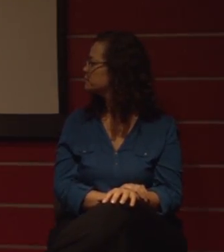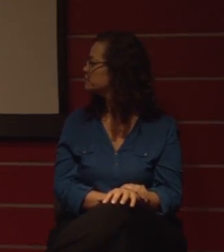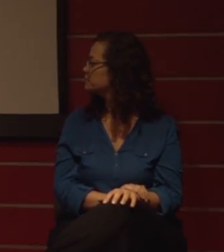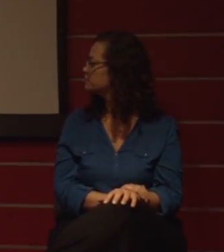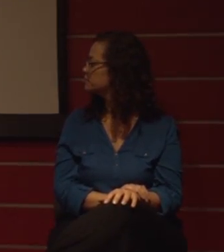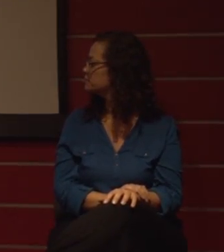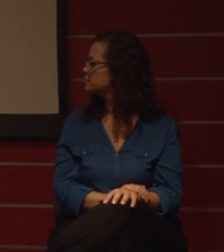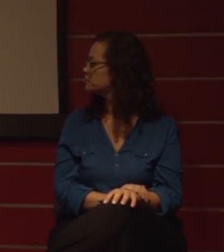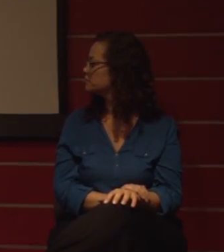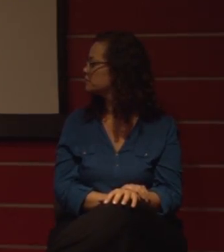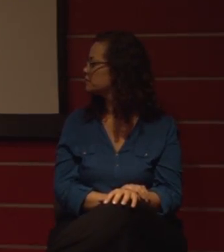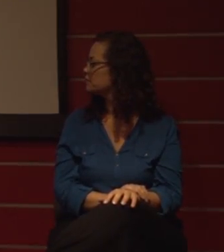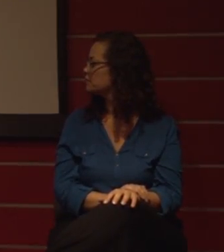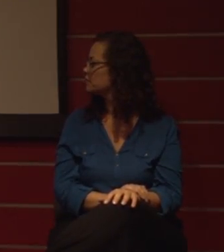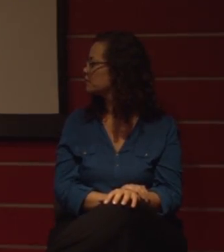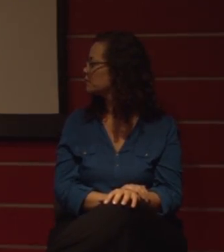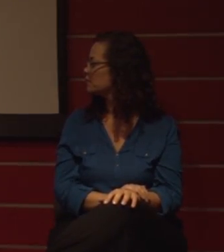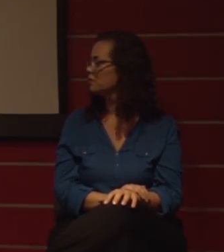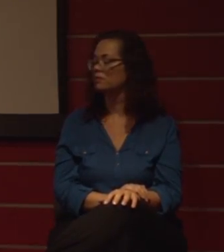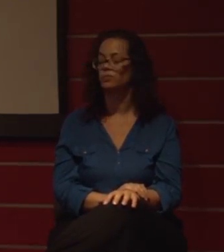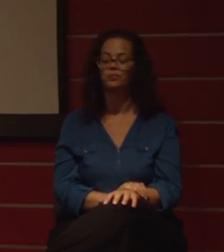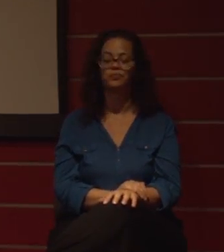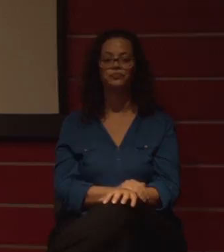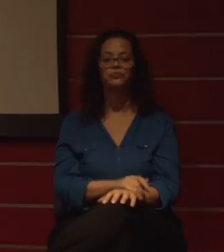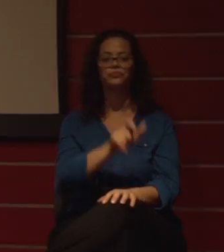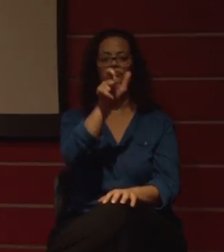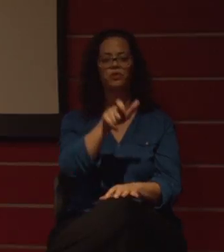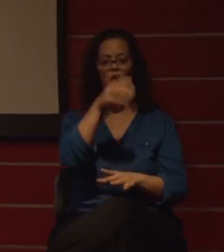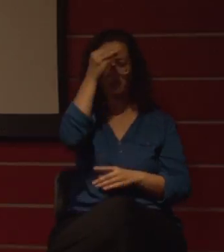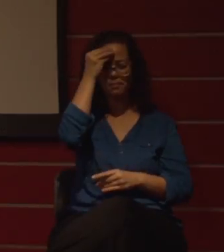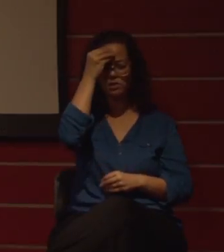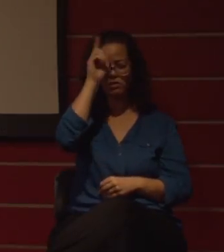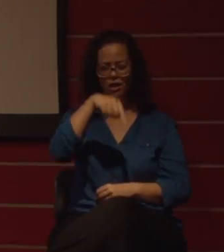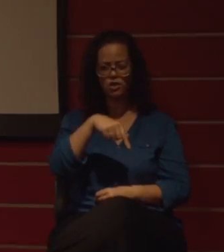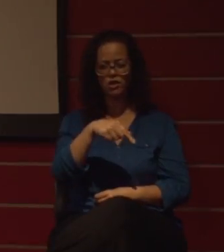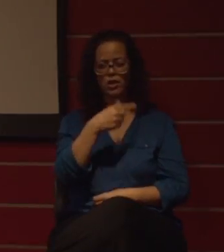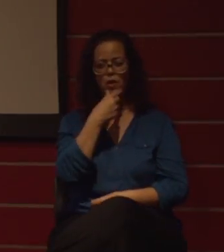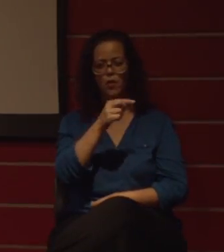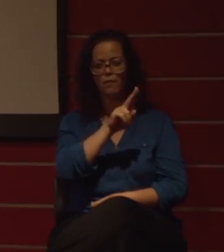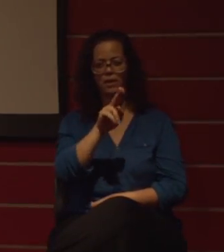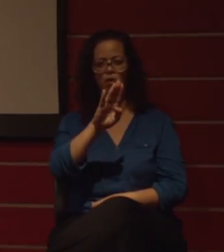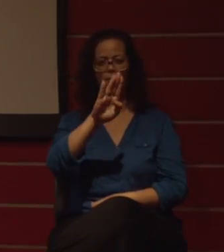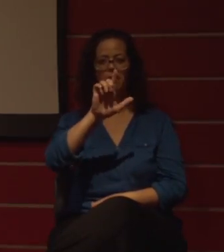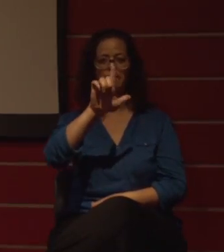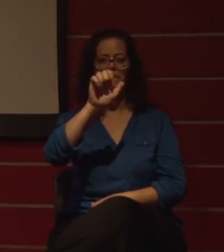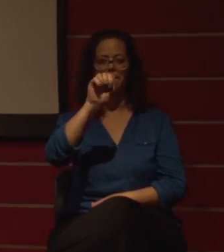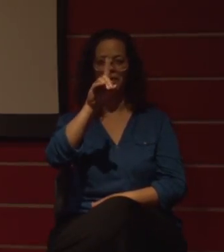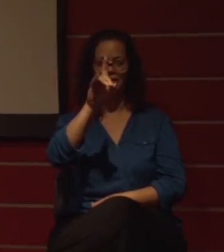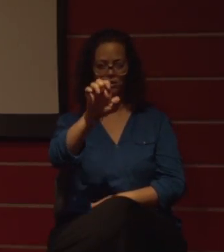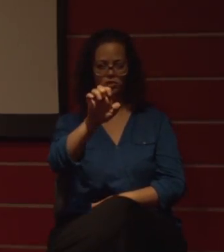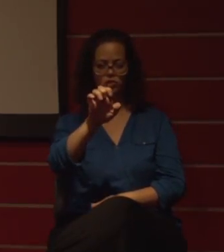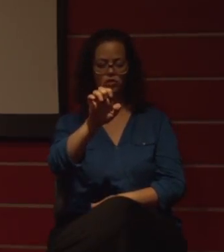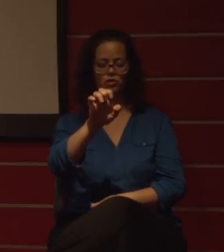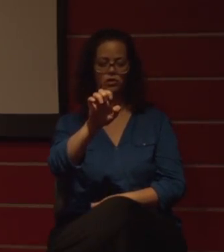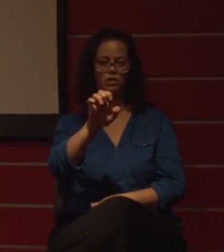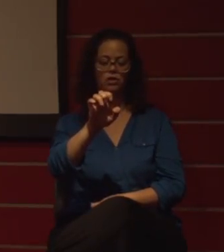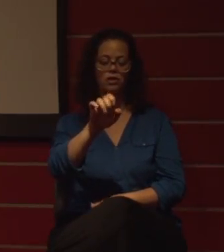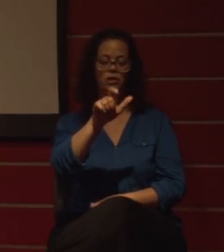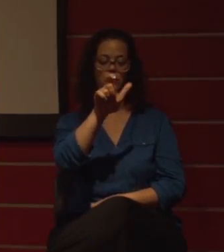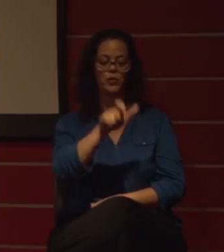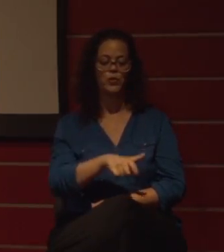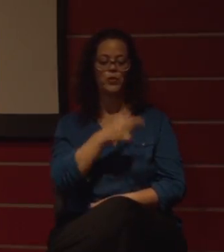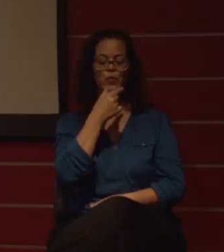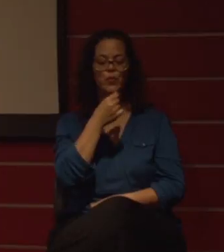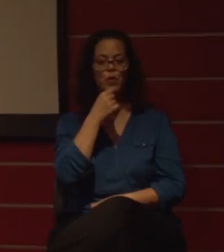né o personagem é o Blade mesmo que que é com o ator